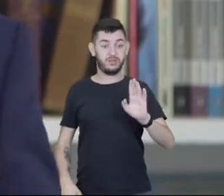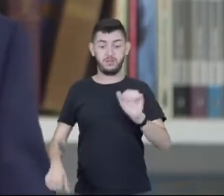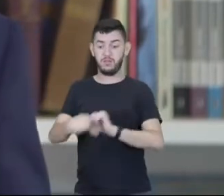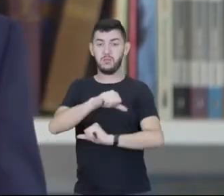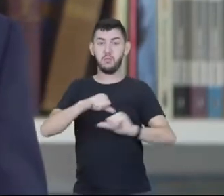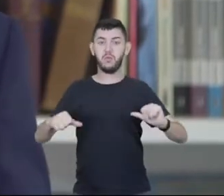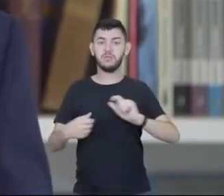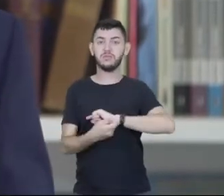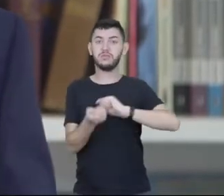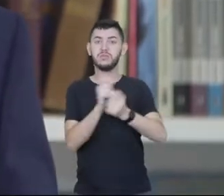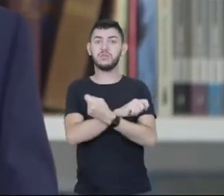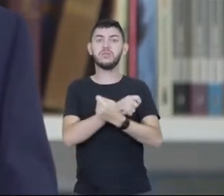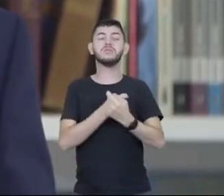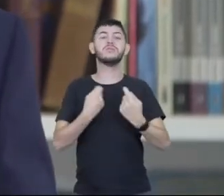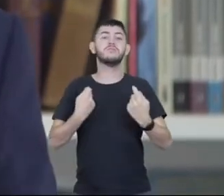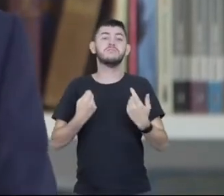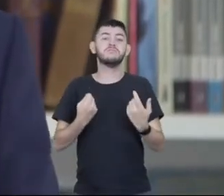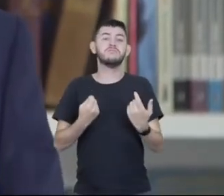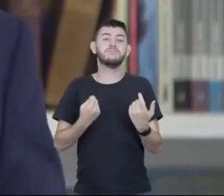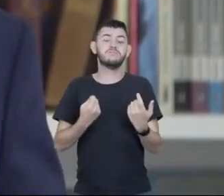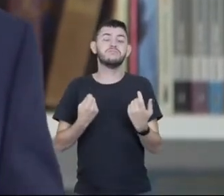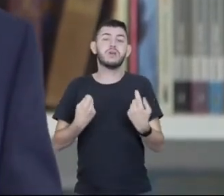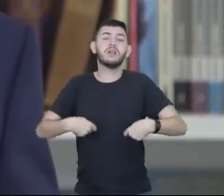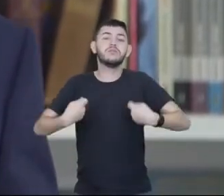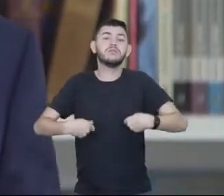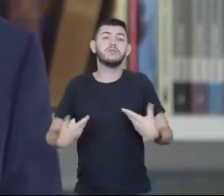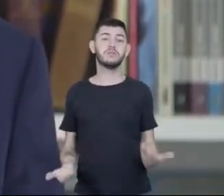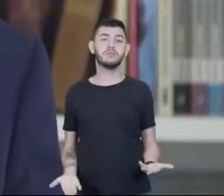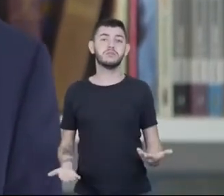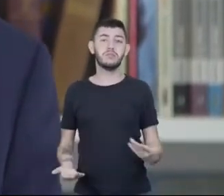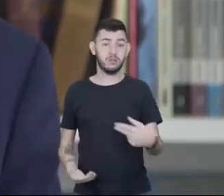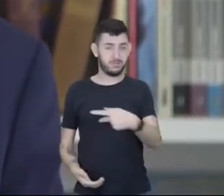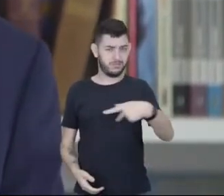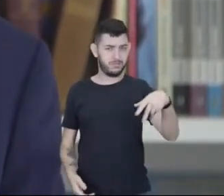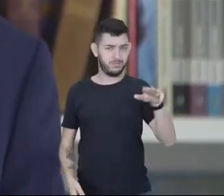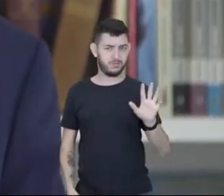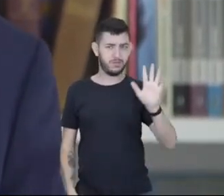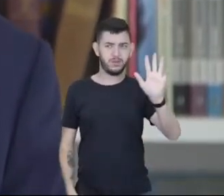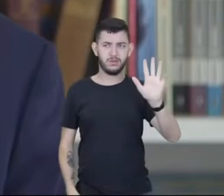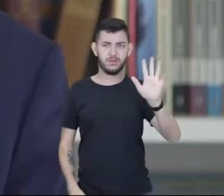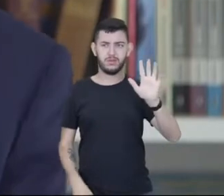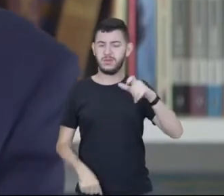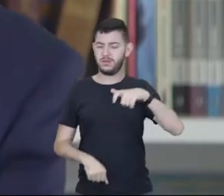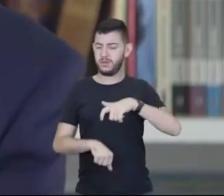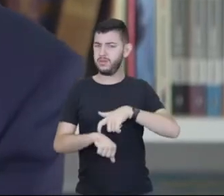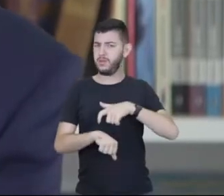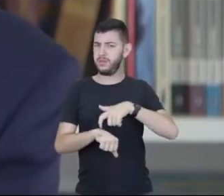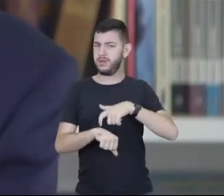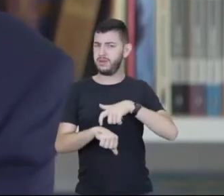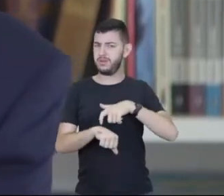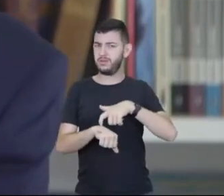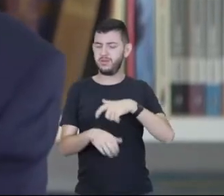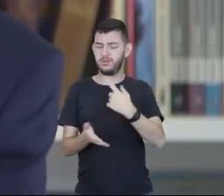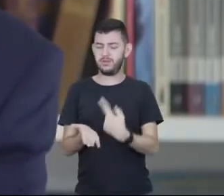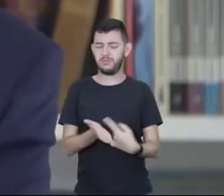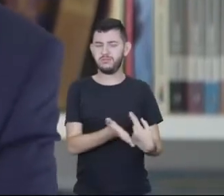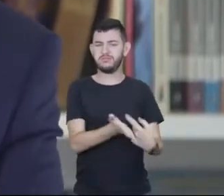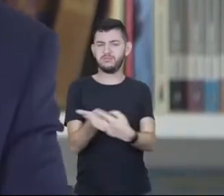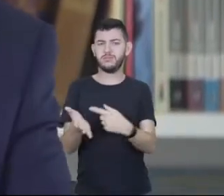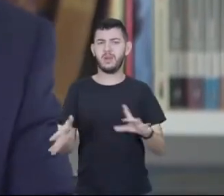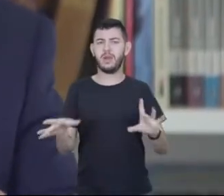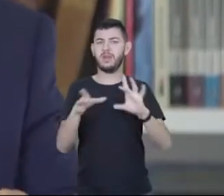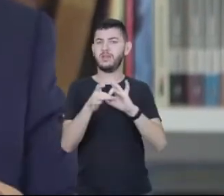o presidente Lula Há momentos em que antes de uma aliança determinar a sua missão